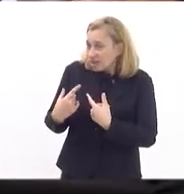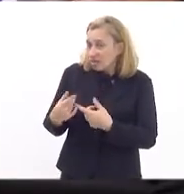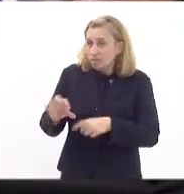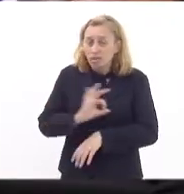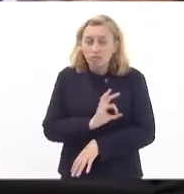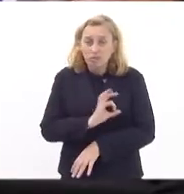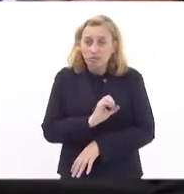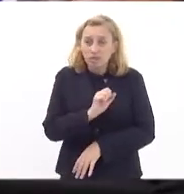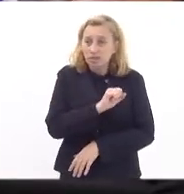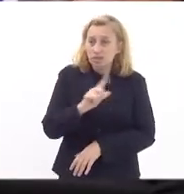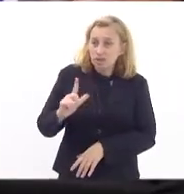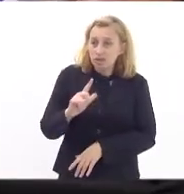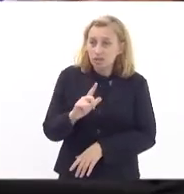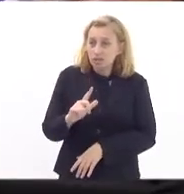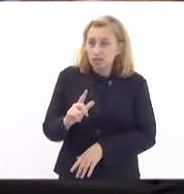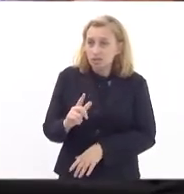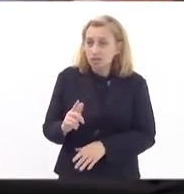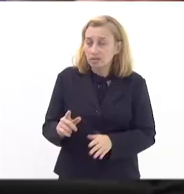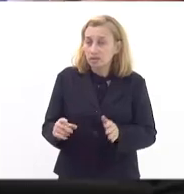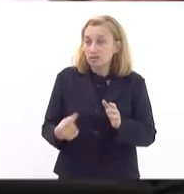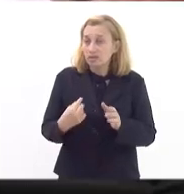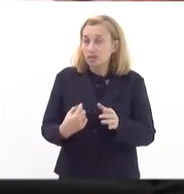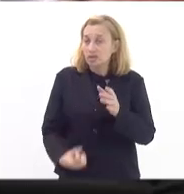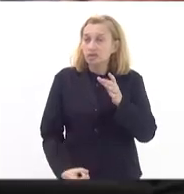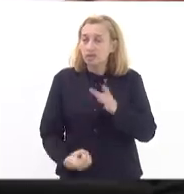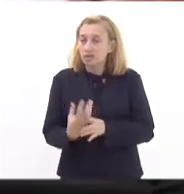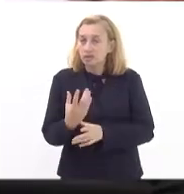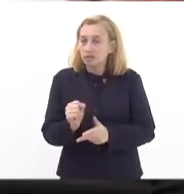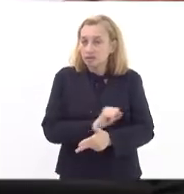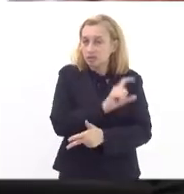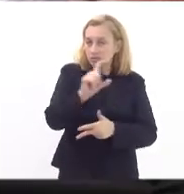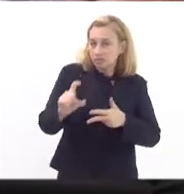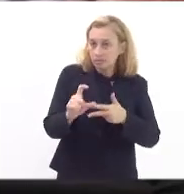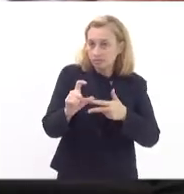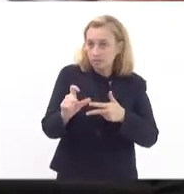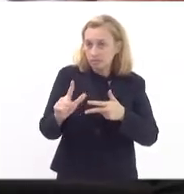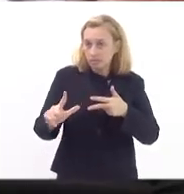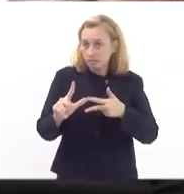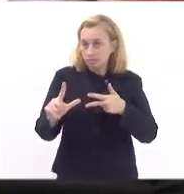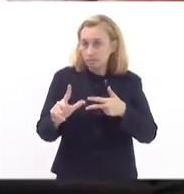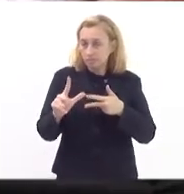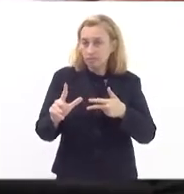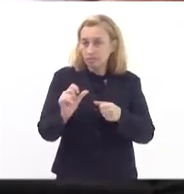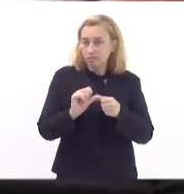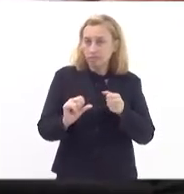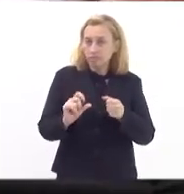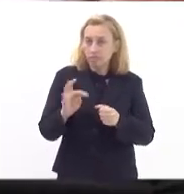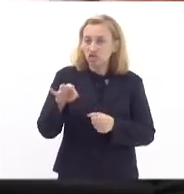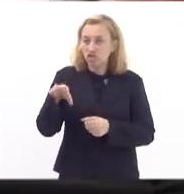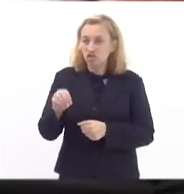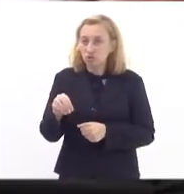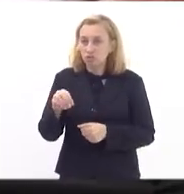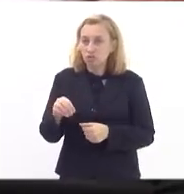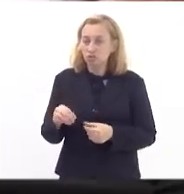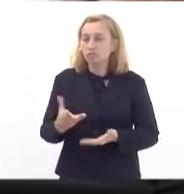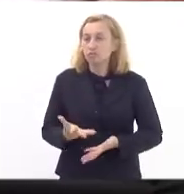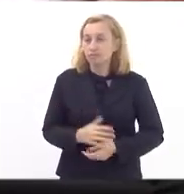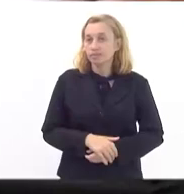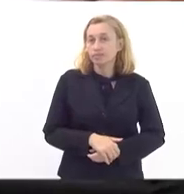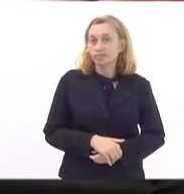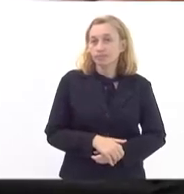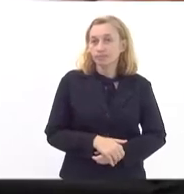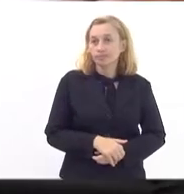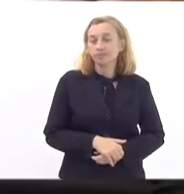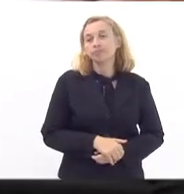atribuição da do Poder Legislativo fazer um projeto de lei para estabelecer um título para que nos permitisse